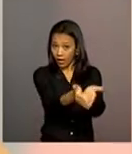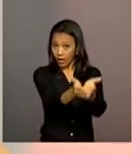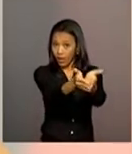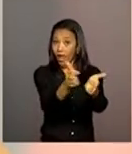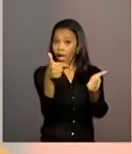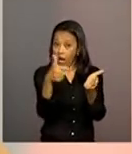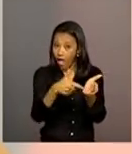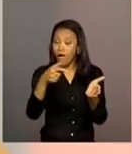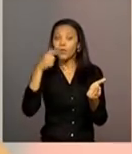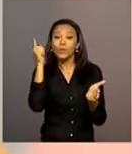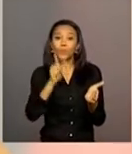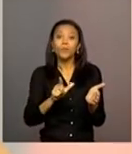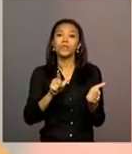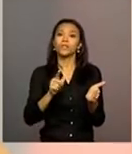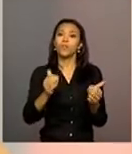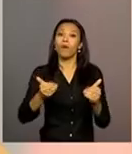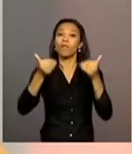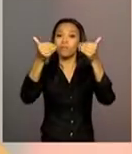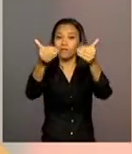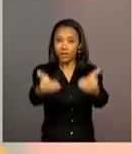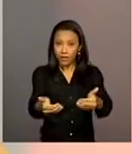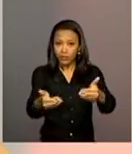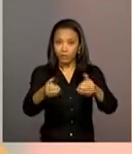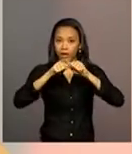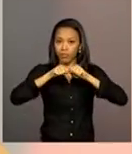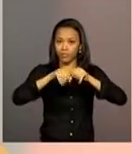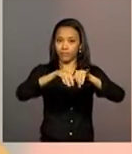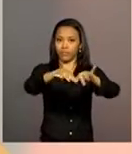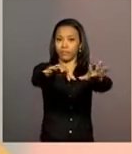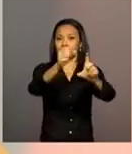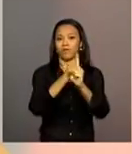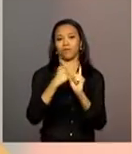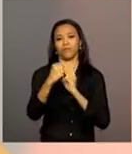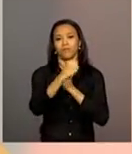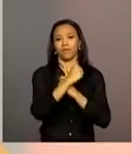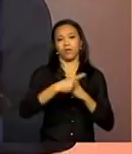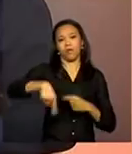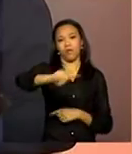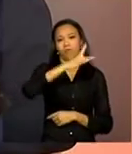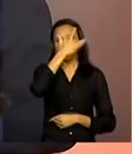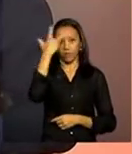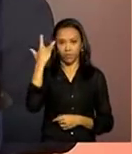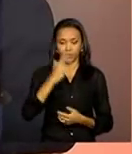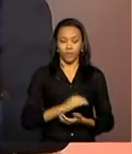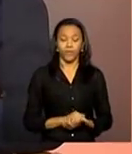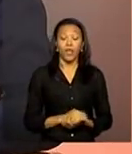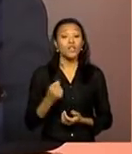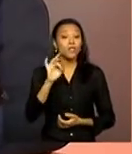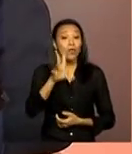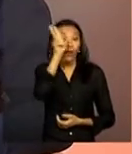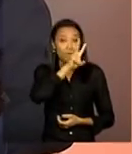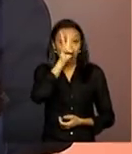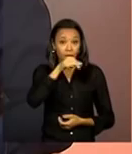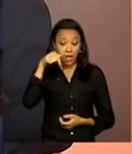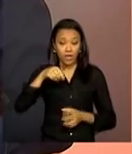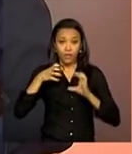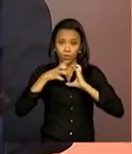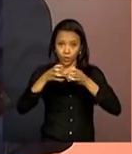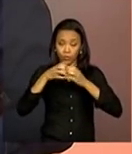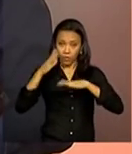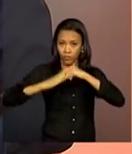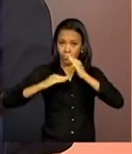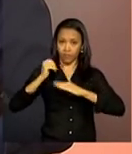avanço na consolidação do sistema único de assistência social Só lembrando essas equipes volantes elas vão